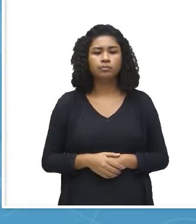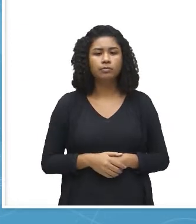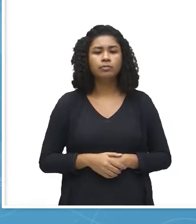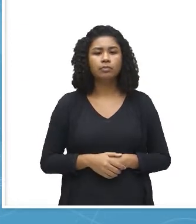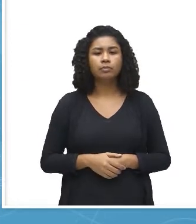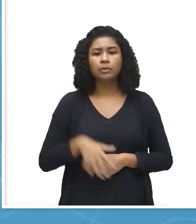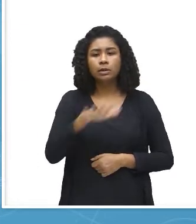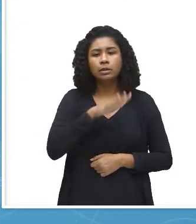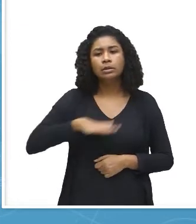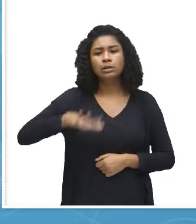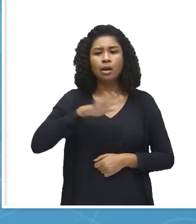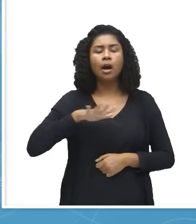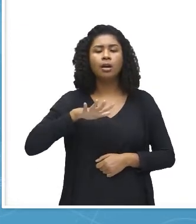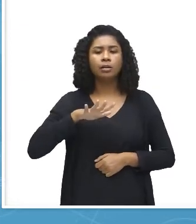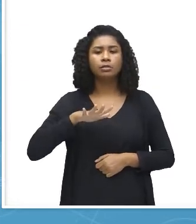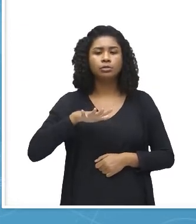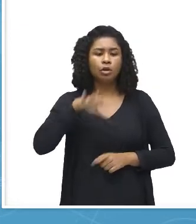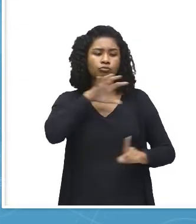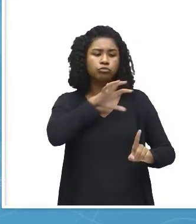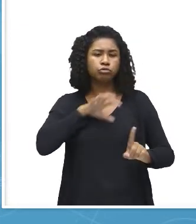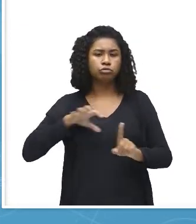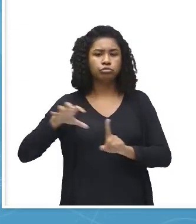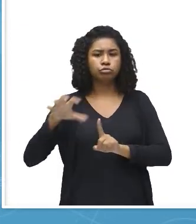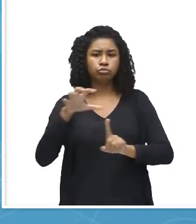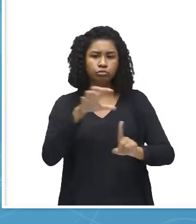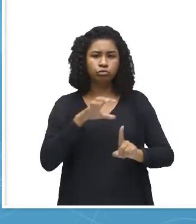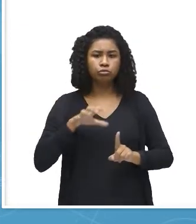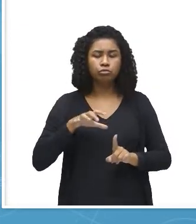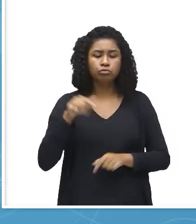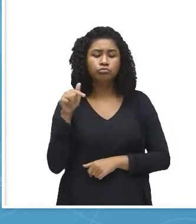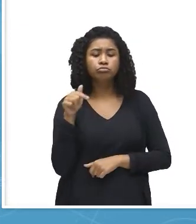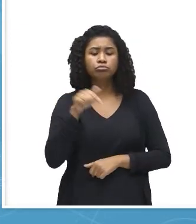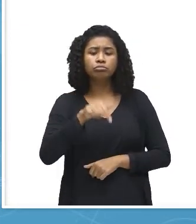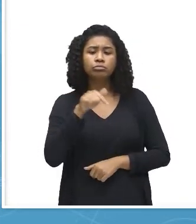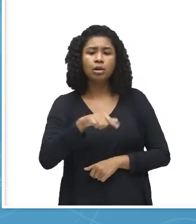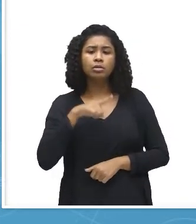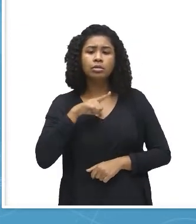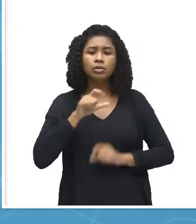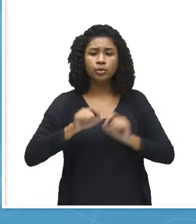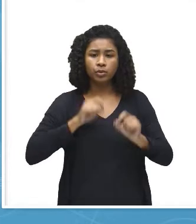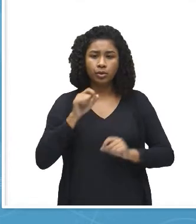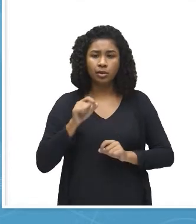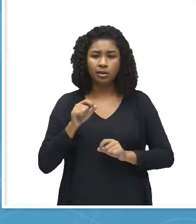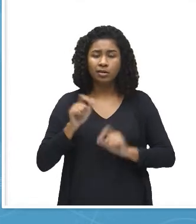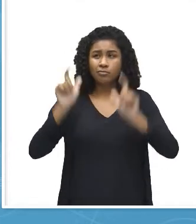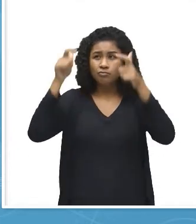onde basicamente as potências imperialistas,